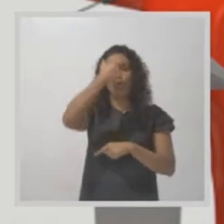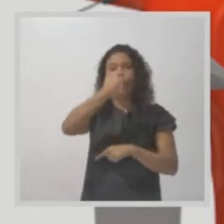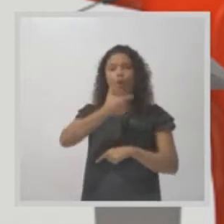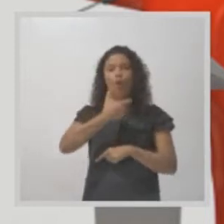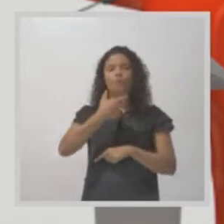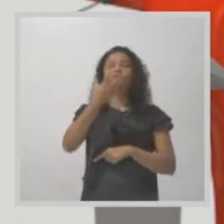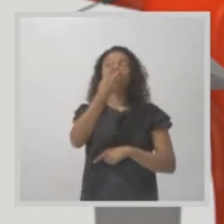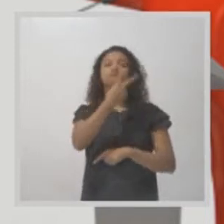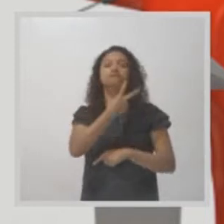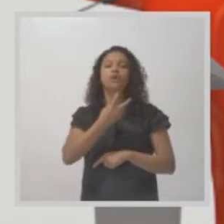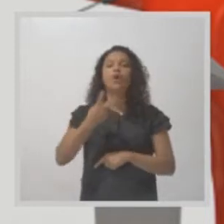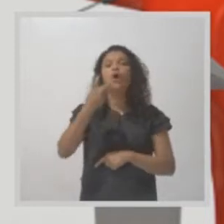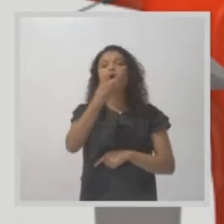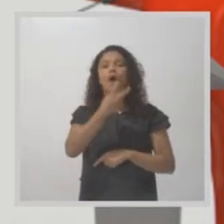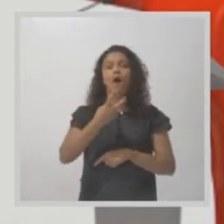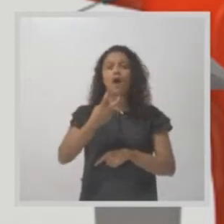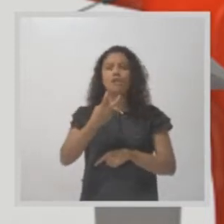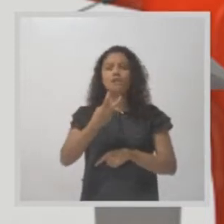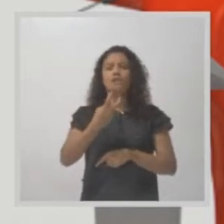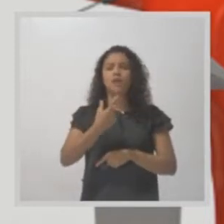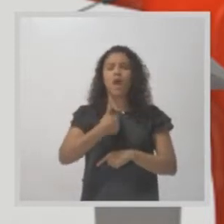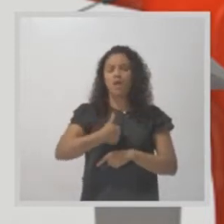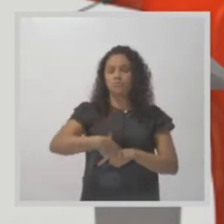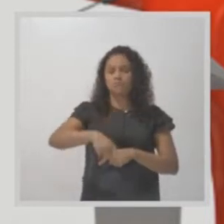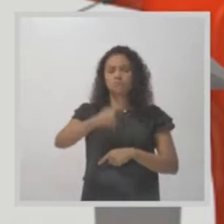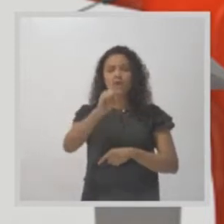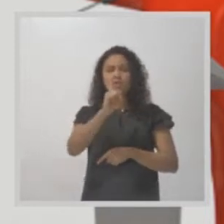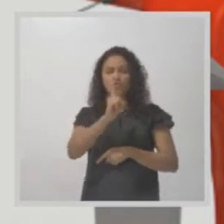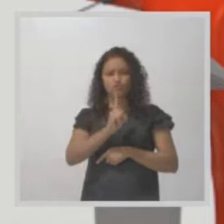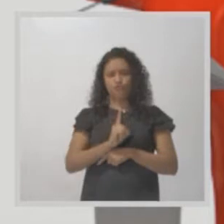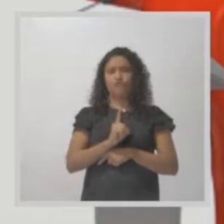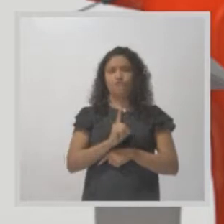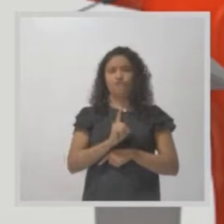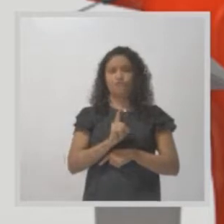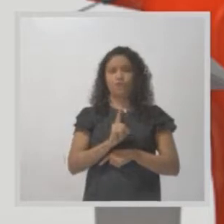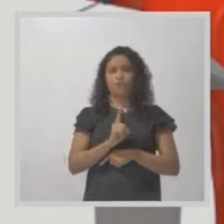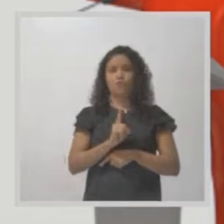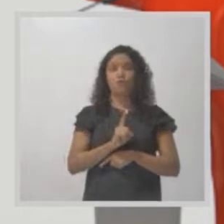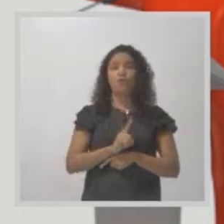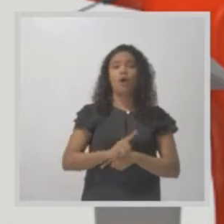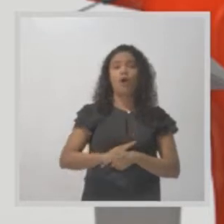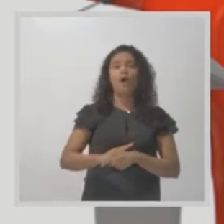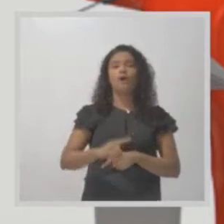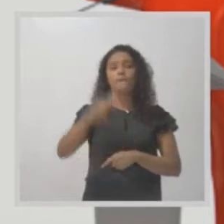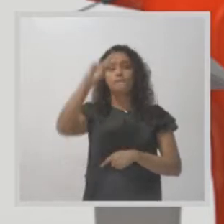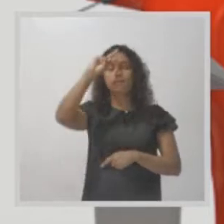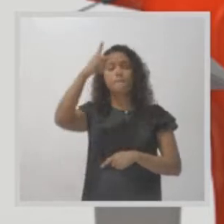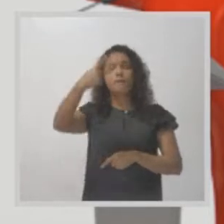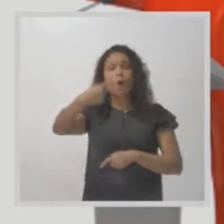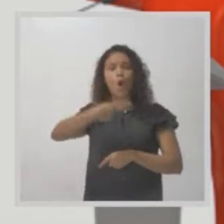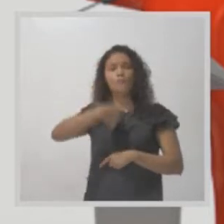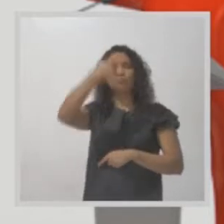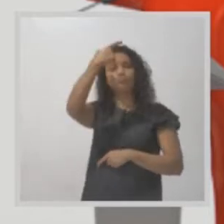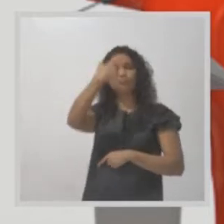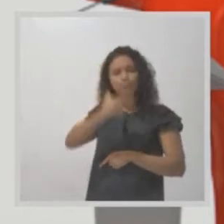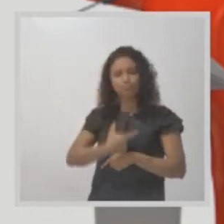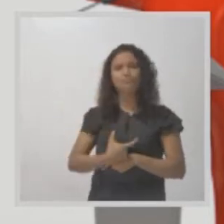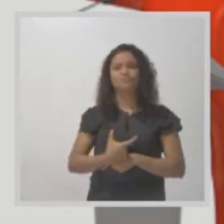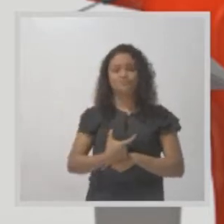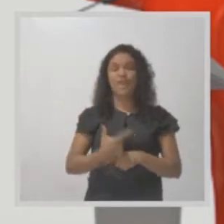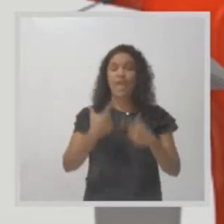ato individual. Por que individual? Porque por mais que nós temos uma linguagem